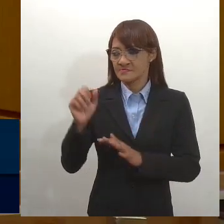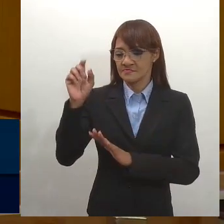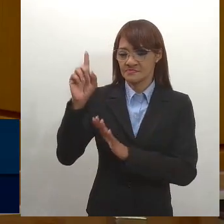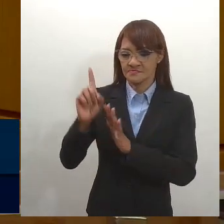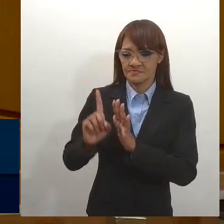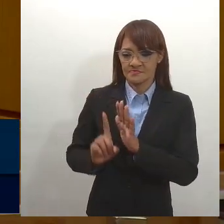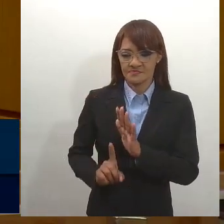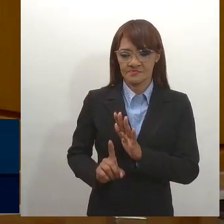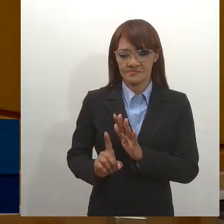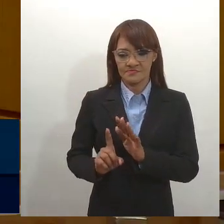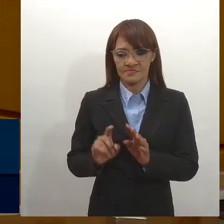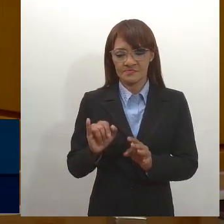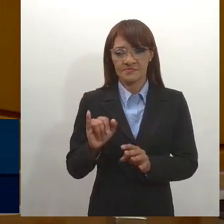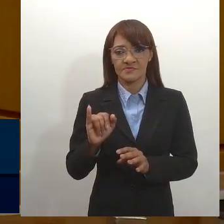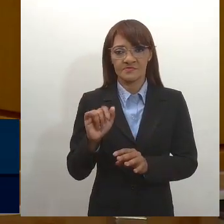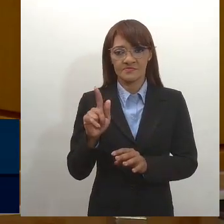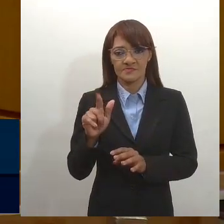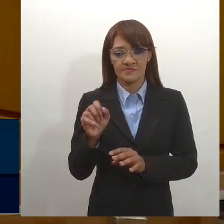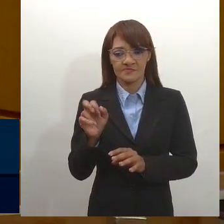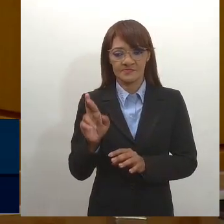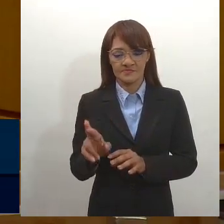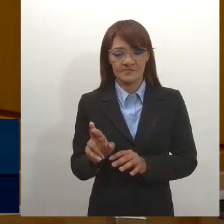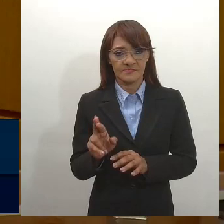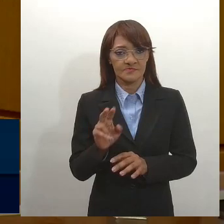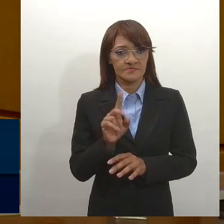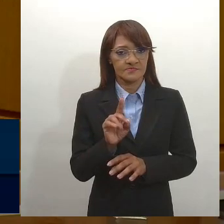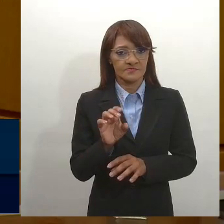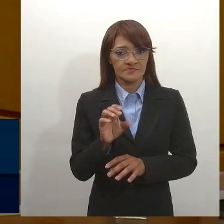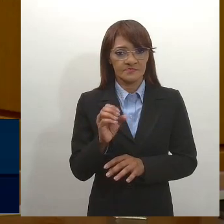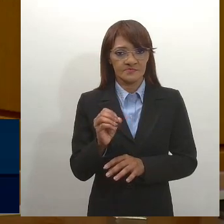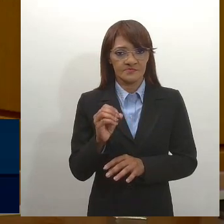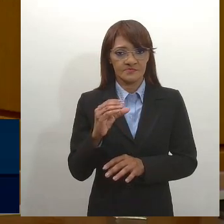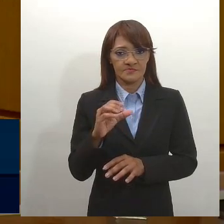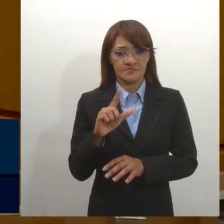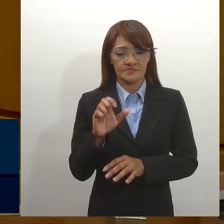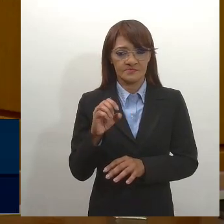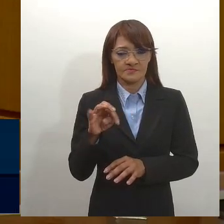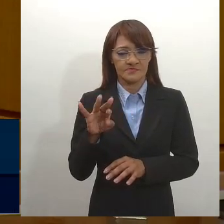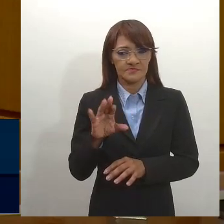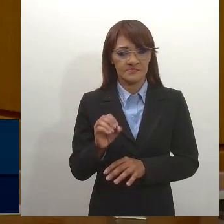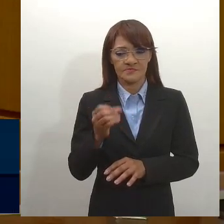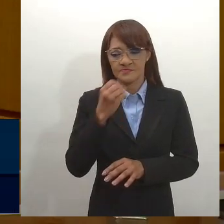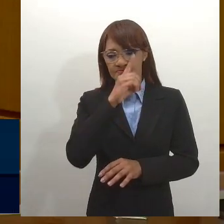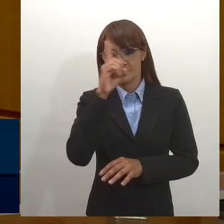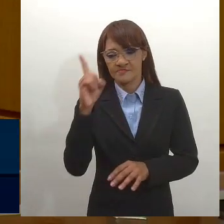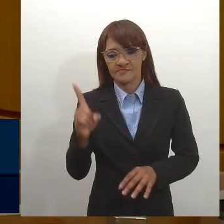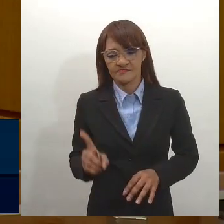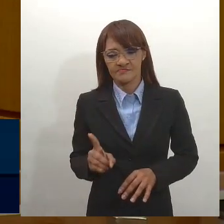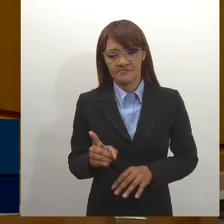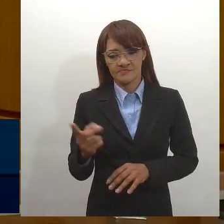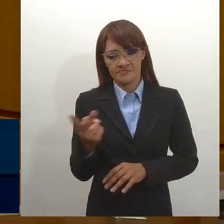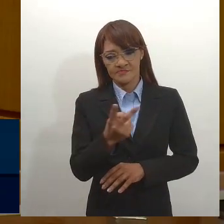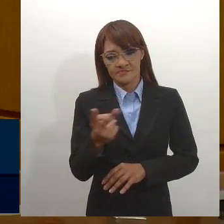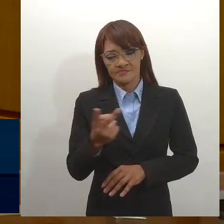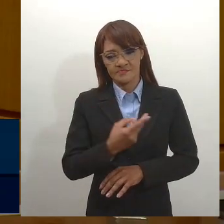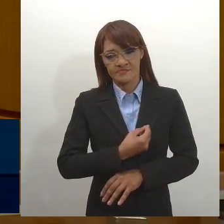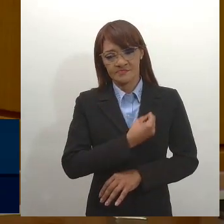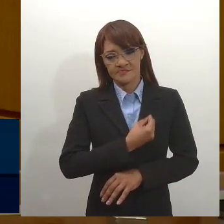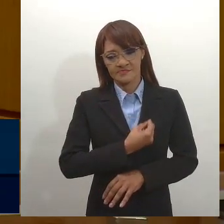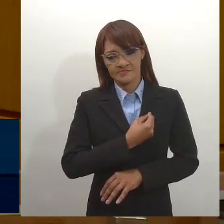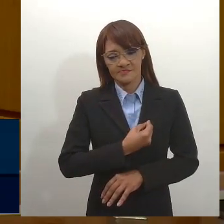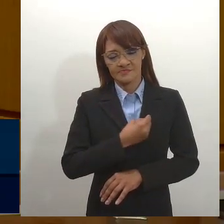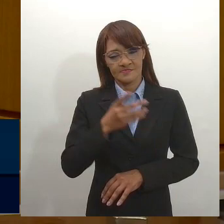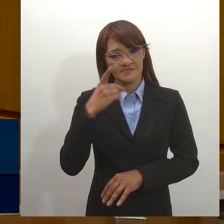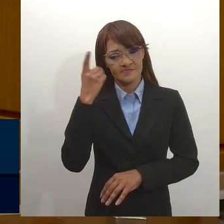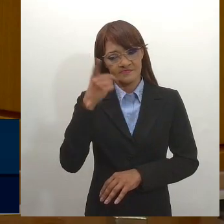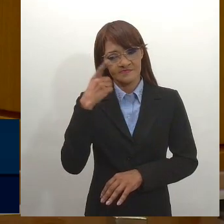Leocrécio, toda a mesa diretora. Bom dia aos dois deputados presentes aqui no início da sessão,